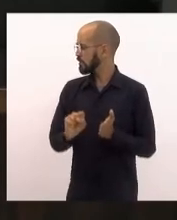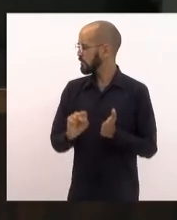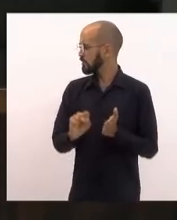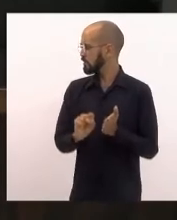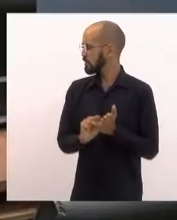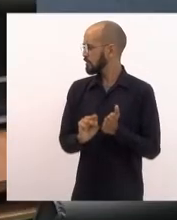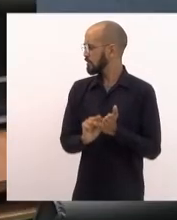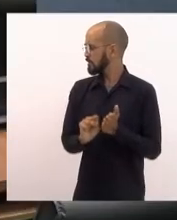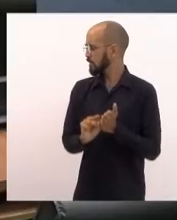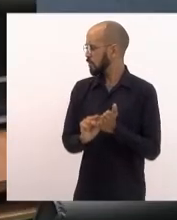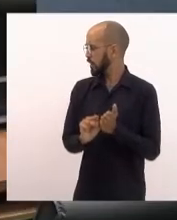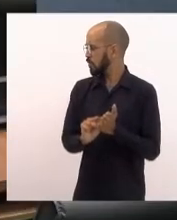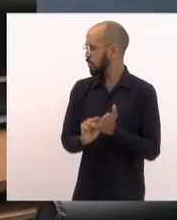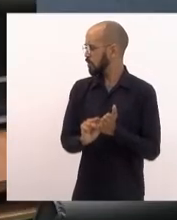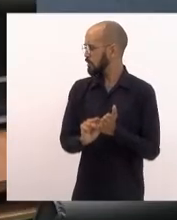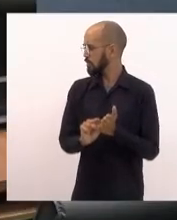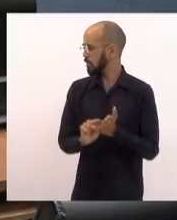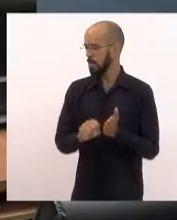Presidente. Oi.